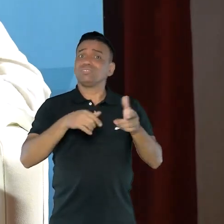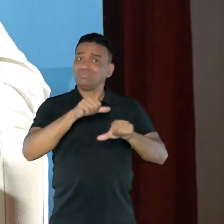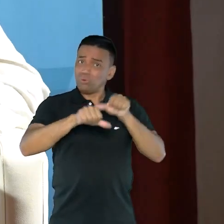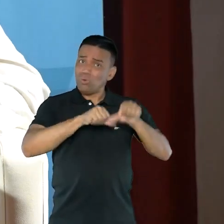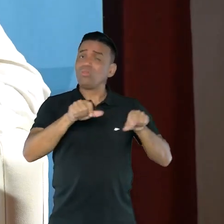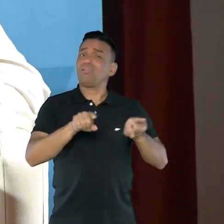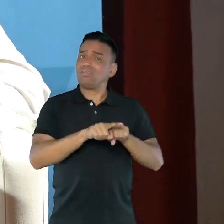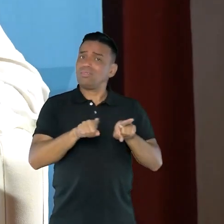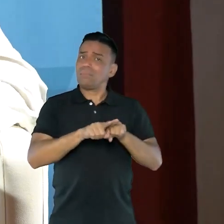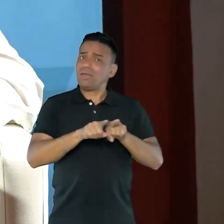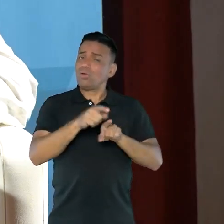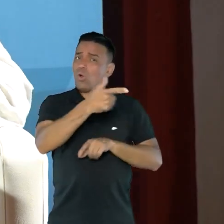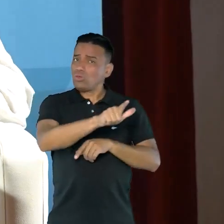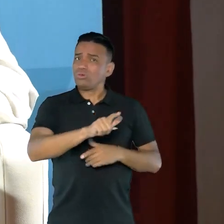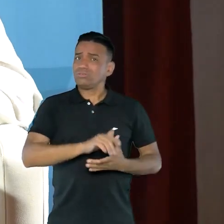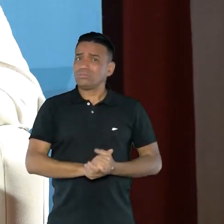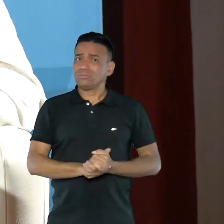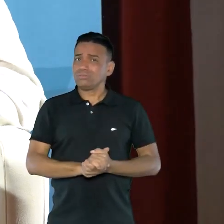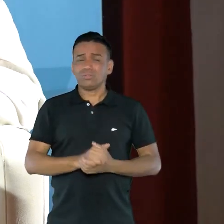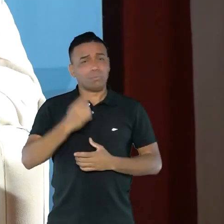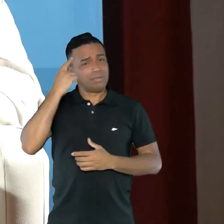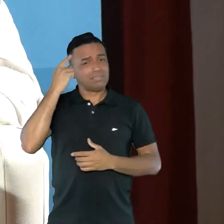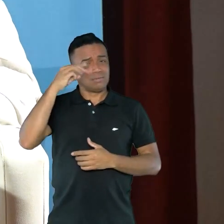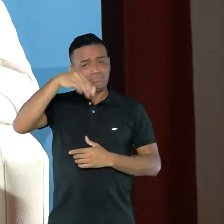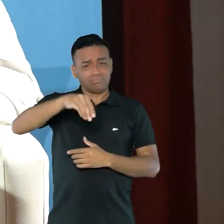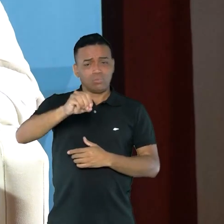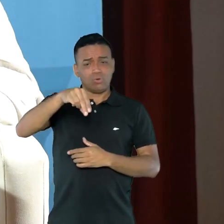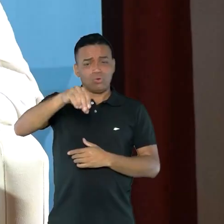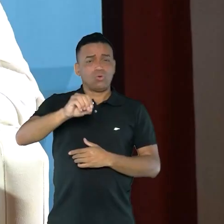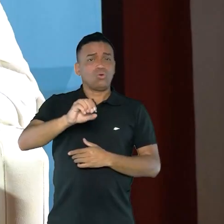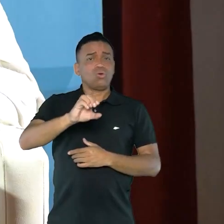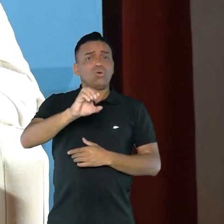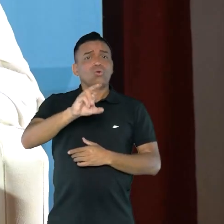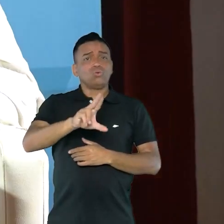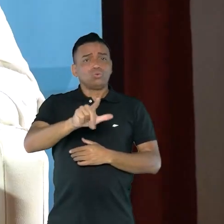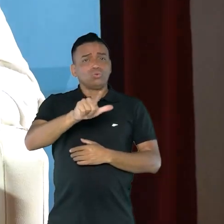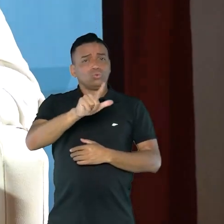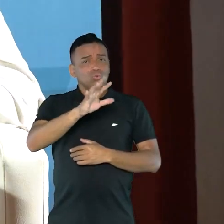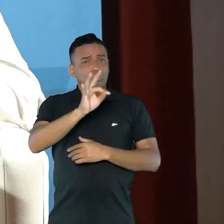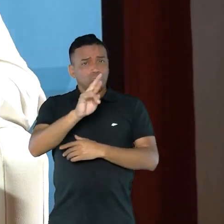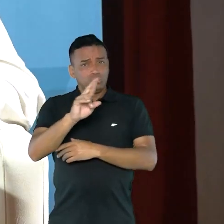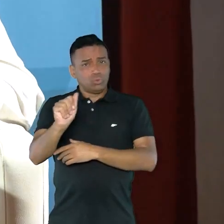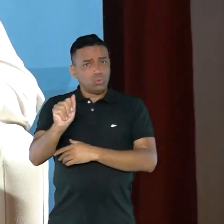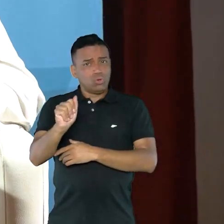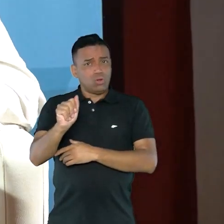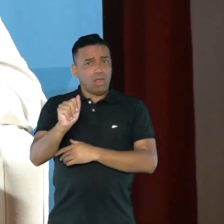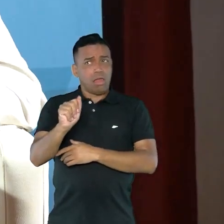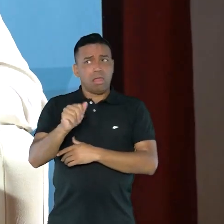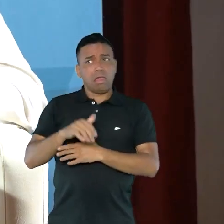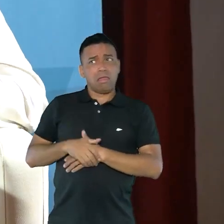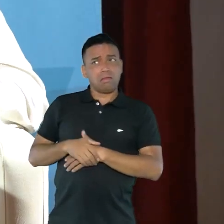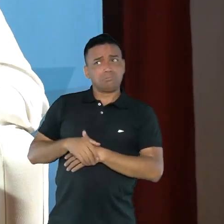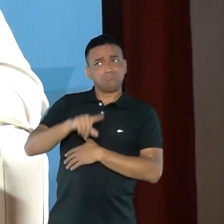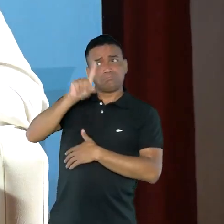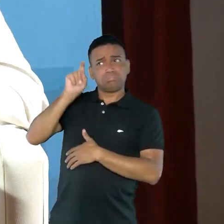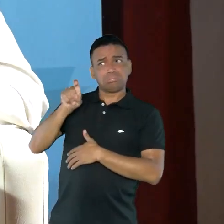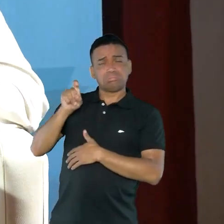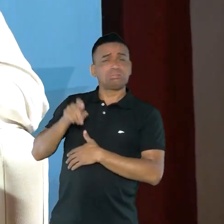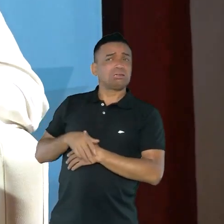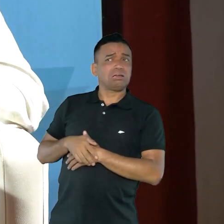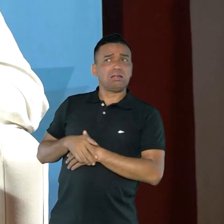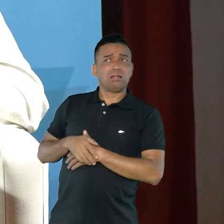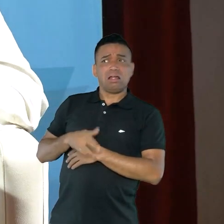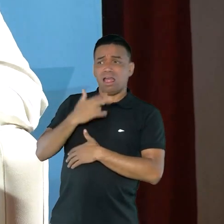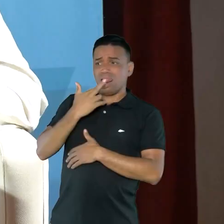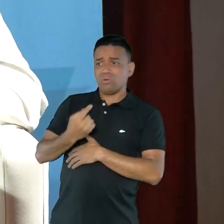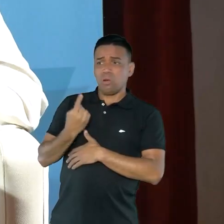Então, pensar essas monoculturas é um jeito da gente questionar essa imposição de uma única língua,